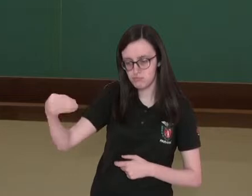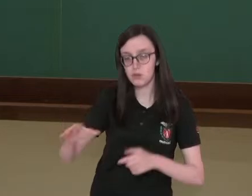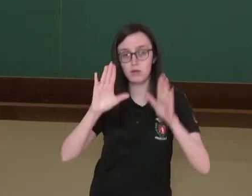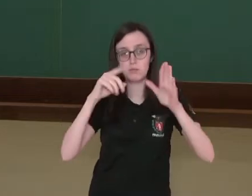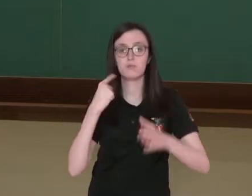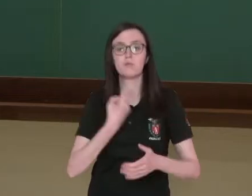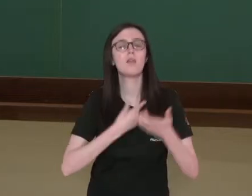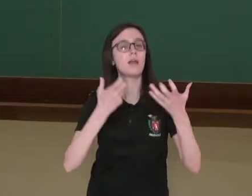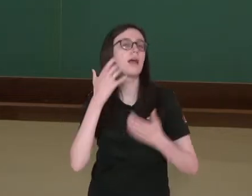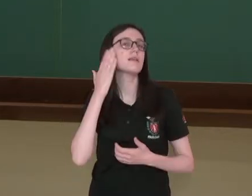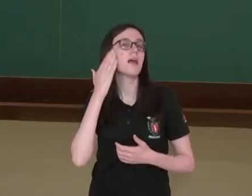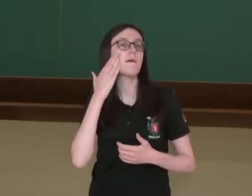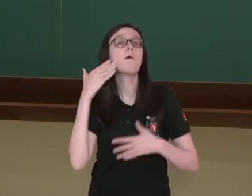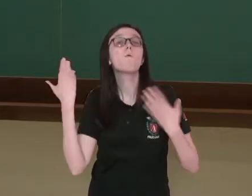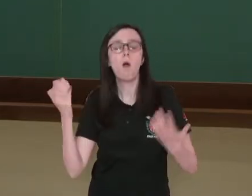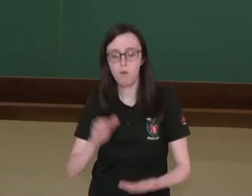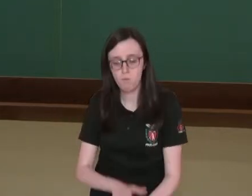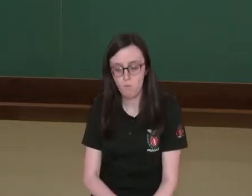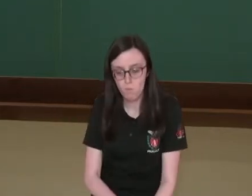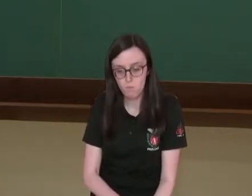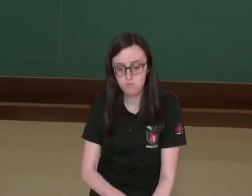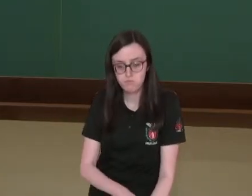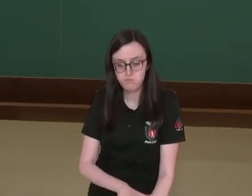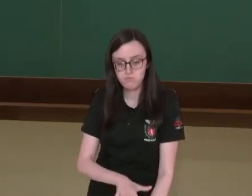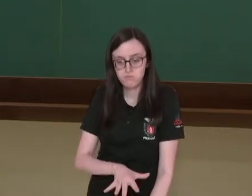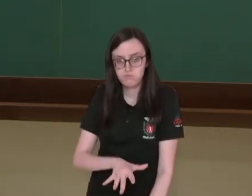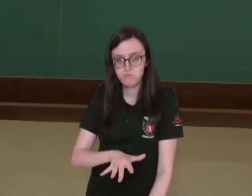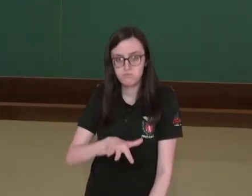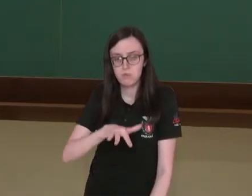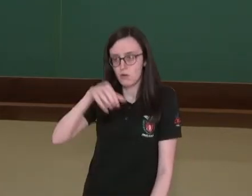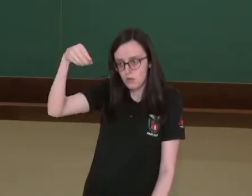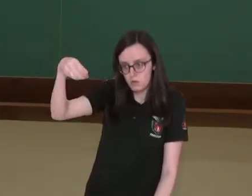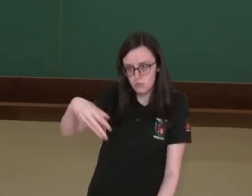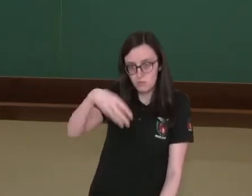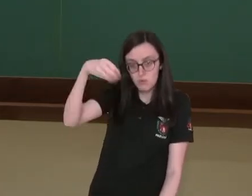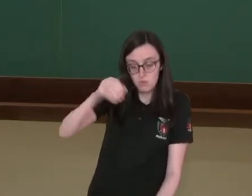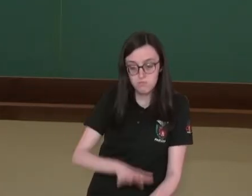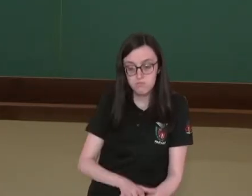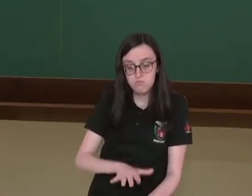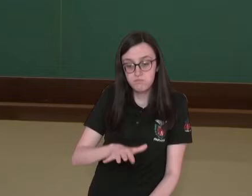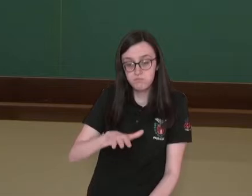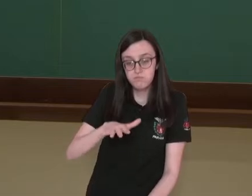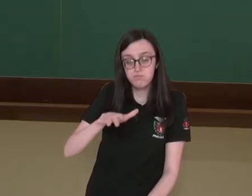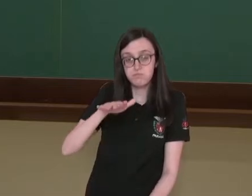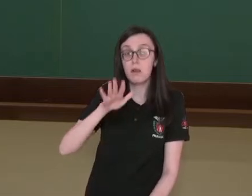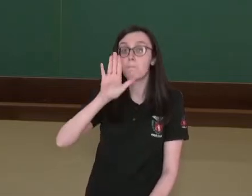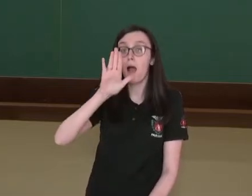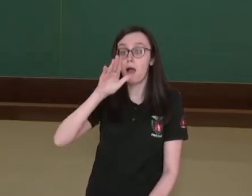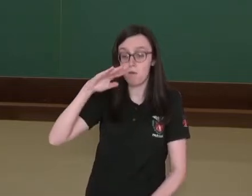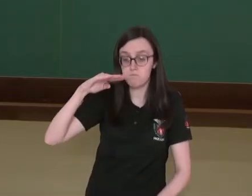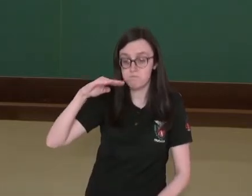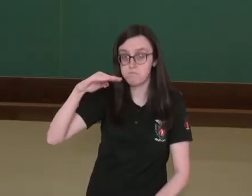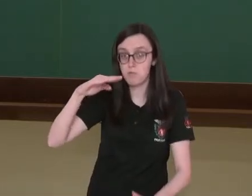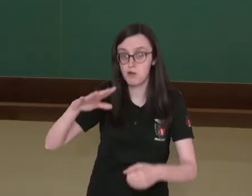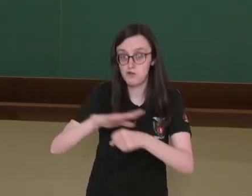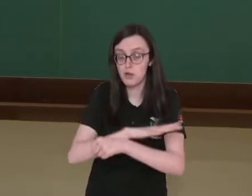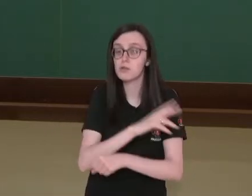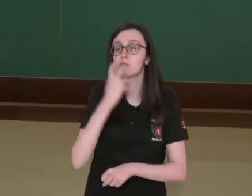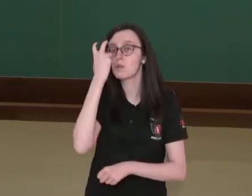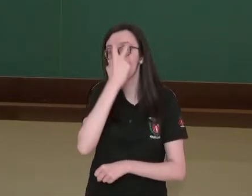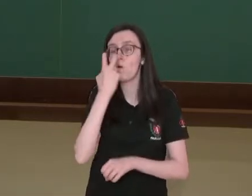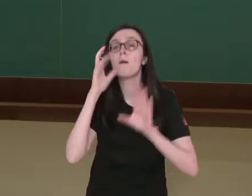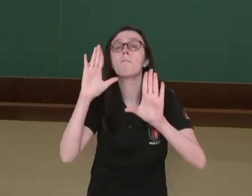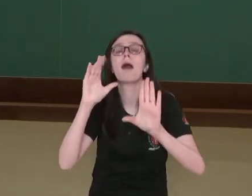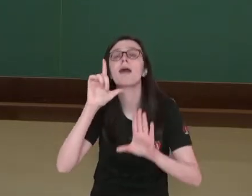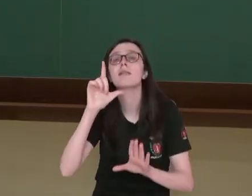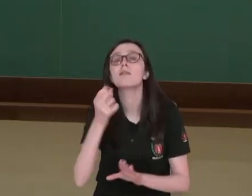qual vai ser a capacidade de vazão, sabendo que o tanque vai estar cheio em